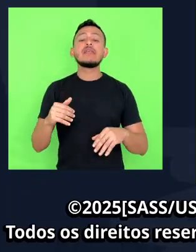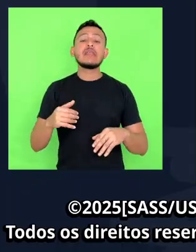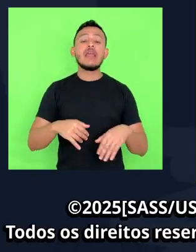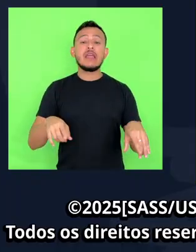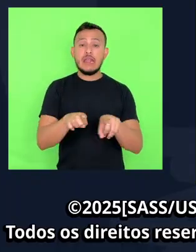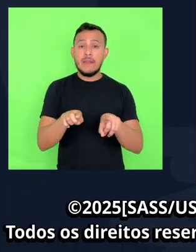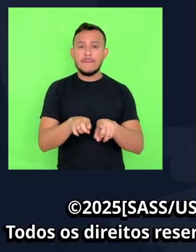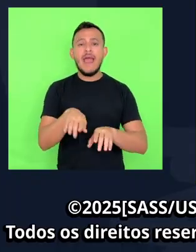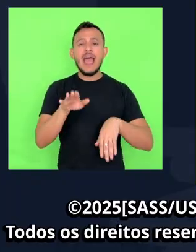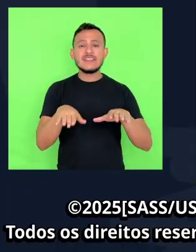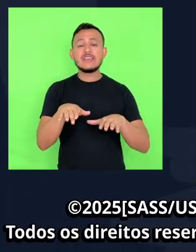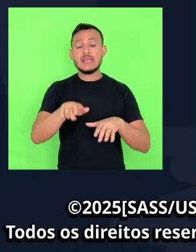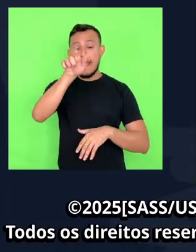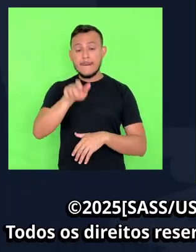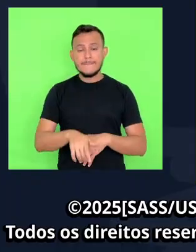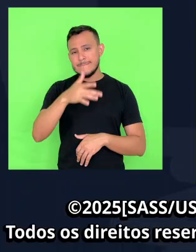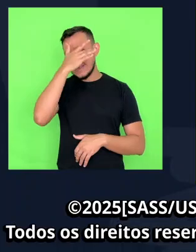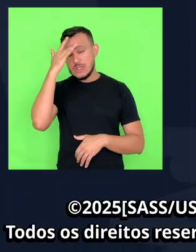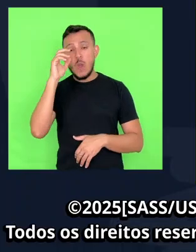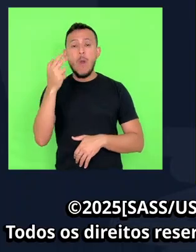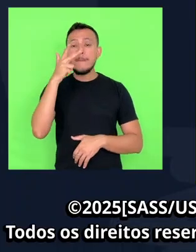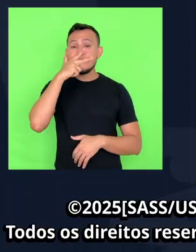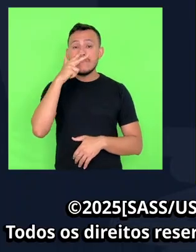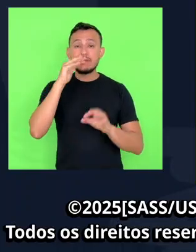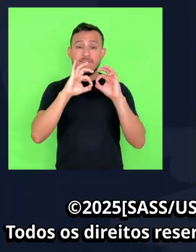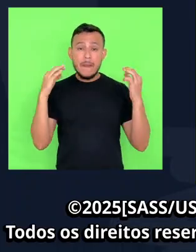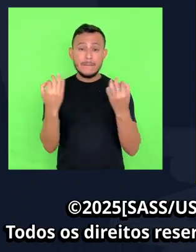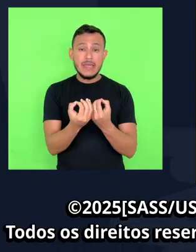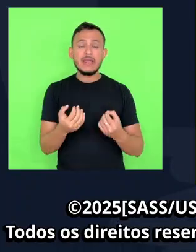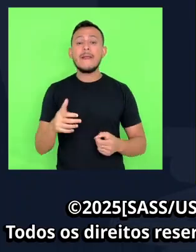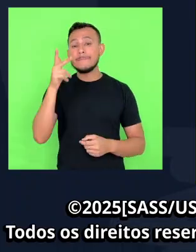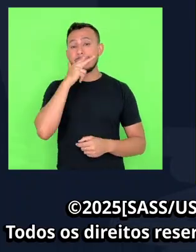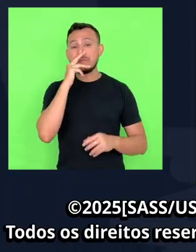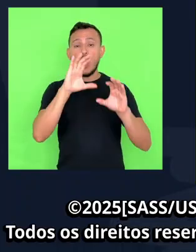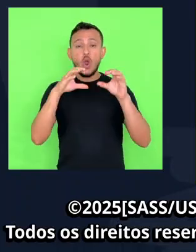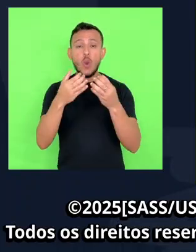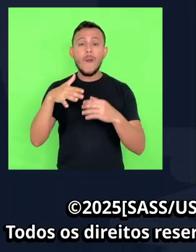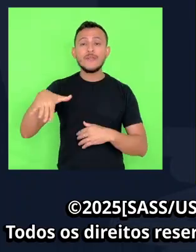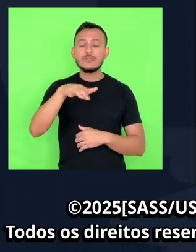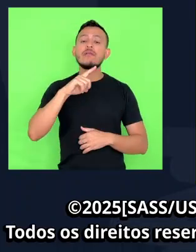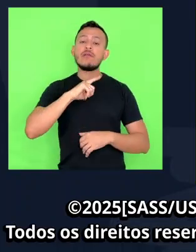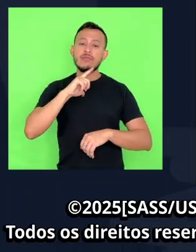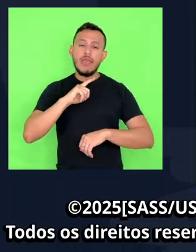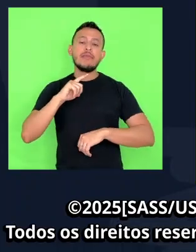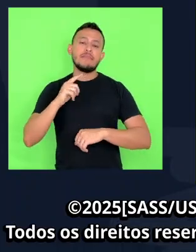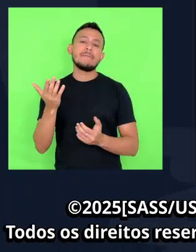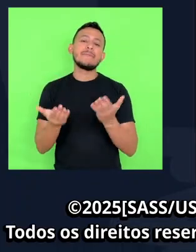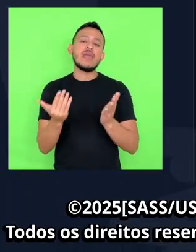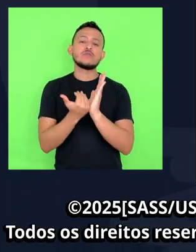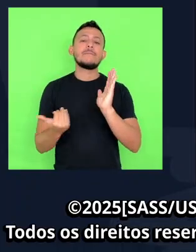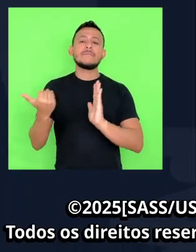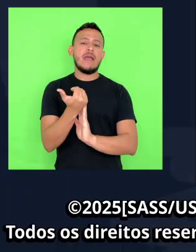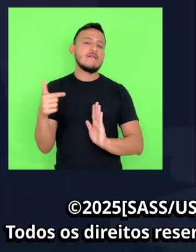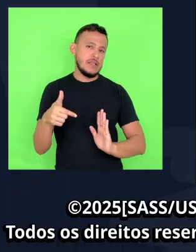convivendo simultaneamente, às vezes na mesma pessoa, às vezes na mesma família, na mesma comunidade, com sobrepeso e